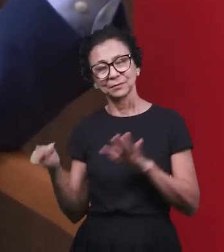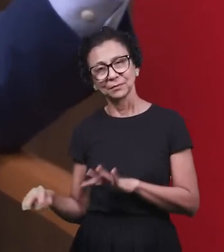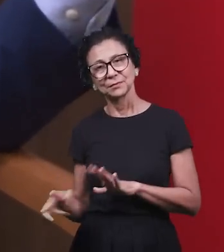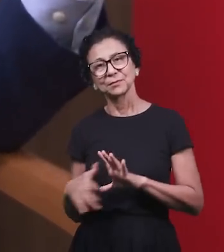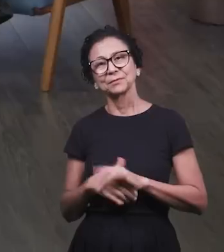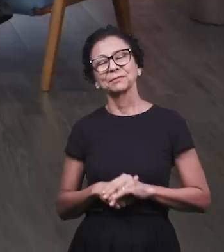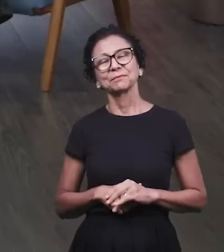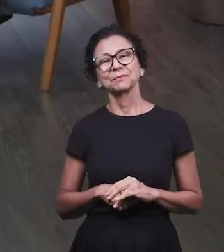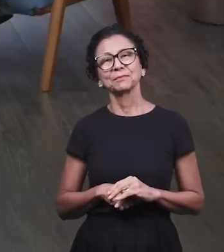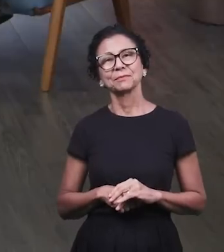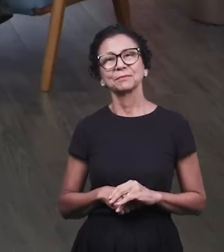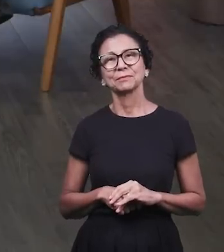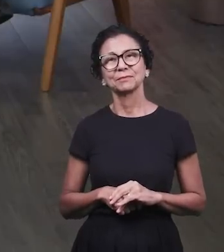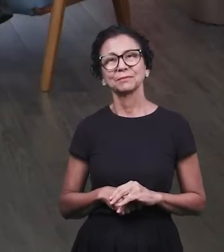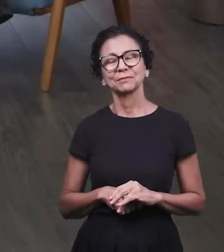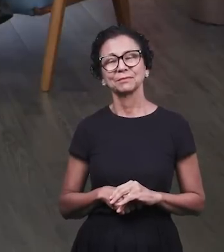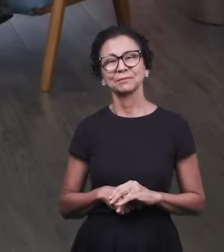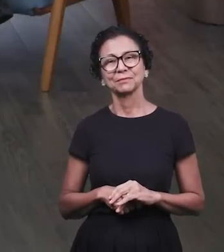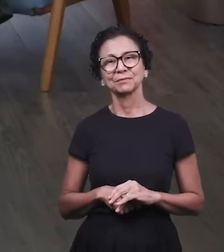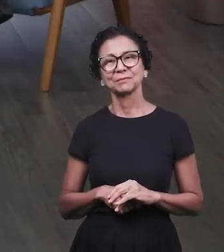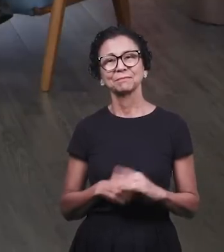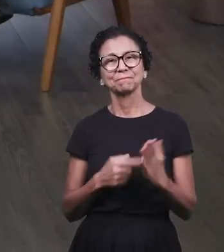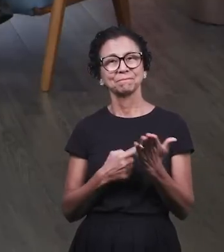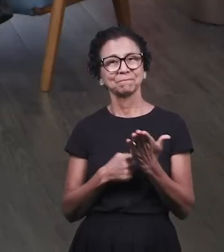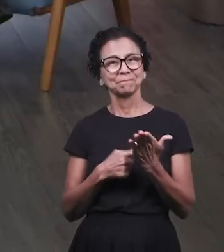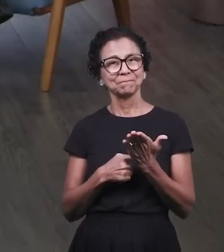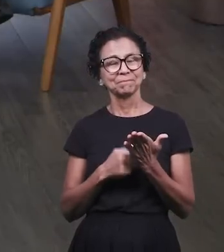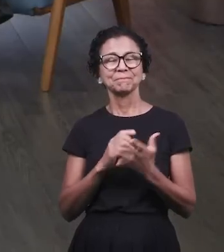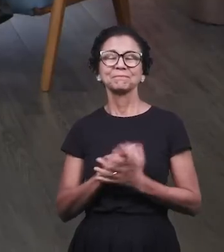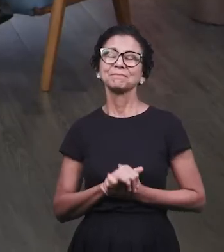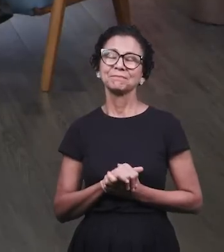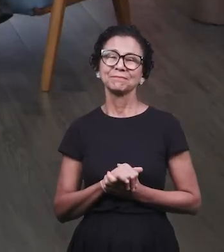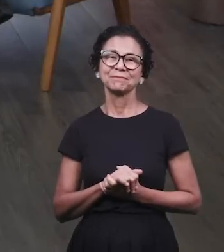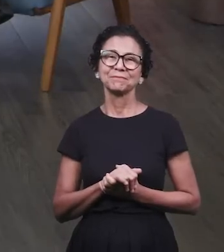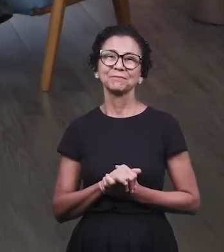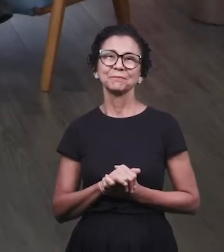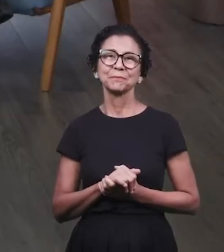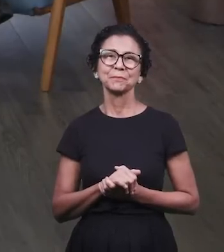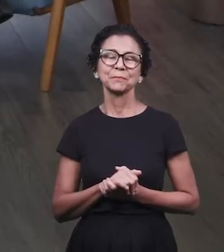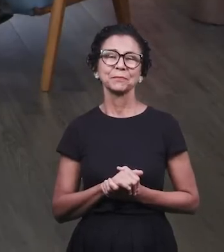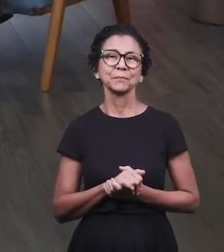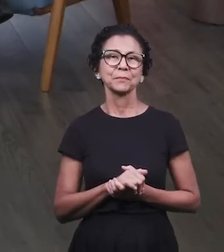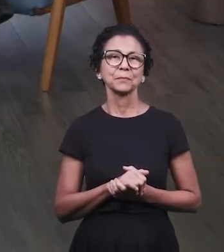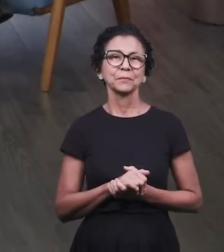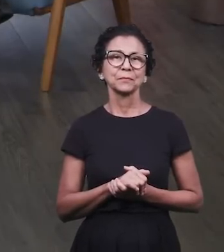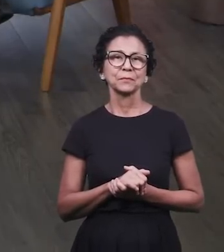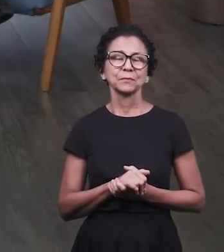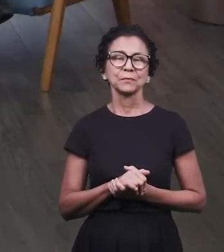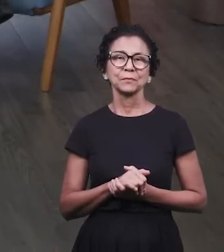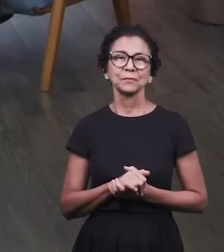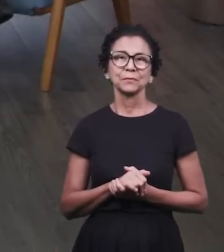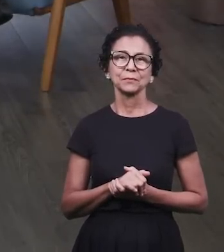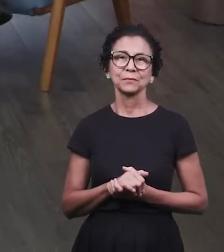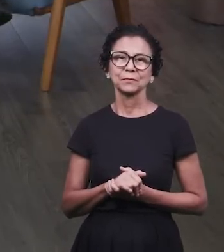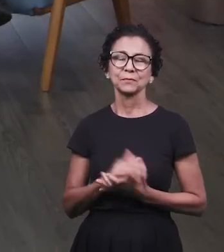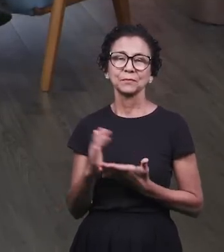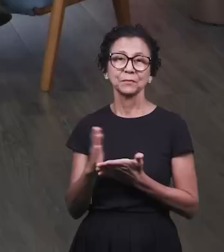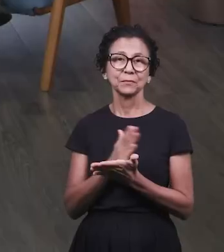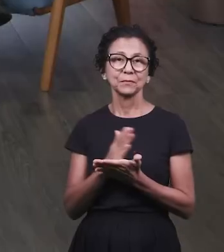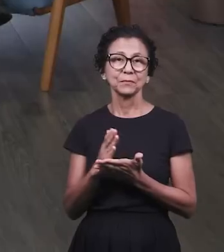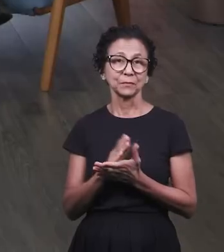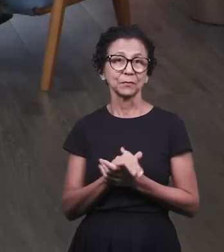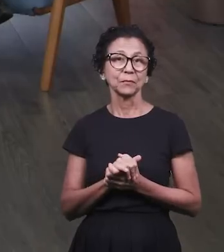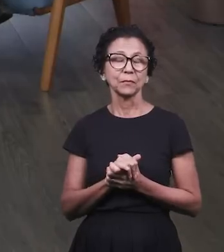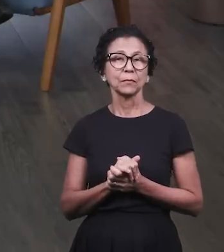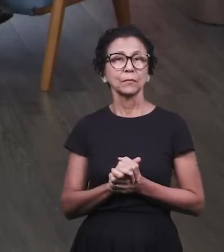aqui compartilhar e nos ajudar nesta parte. Muito bem, e a gente traz aqui algumas participações de irmãos